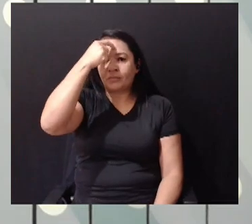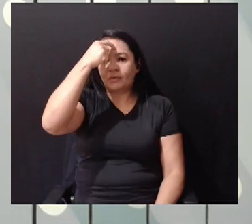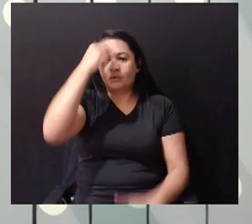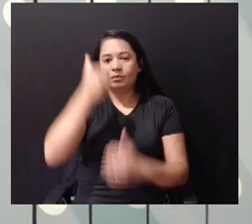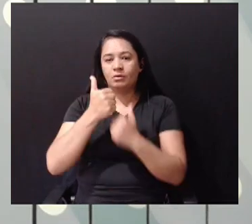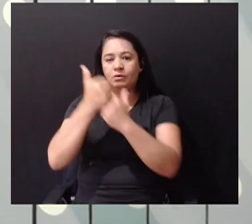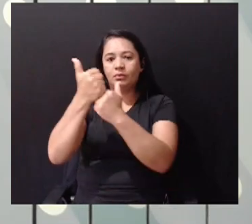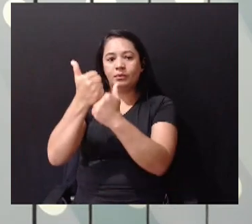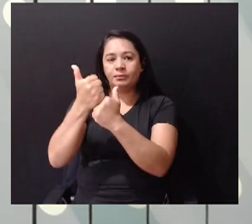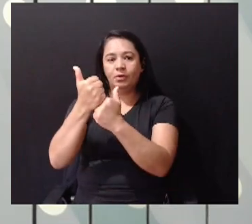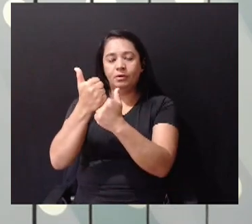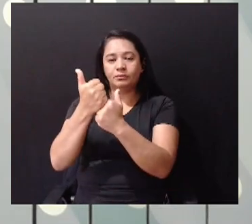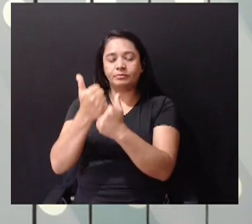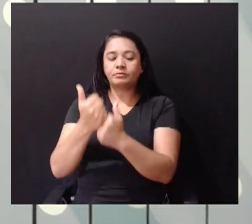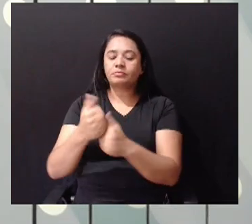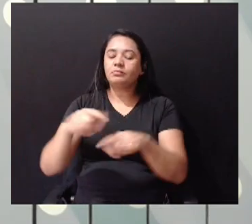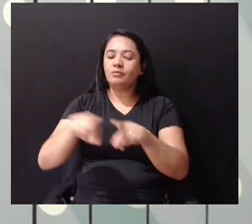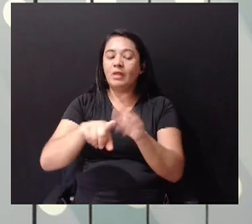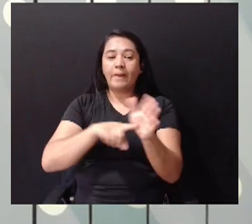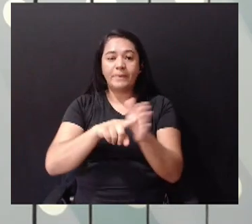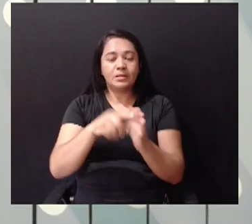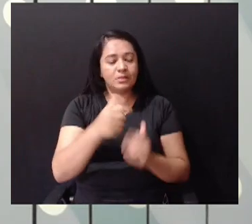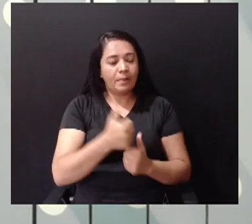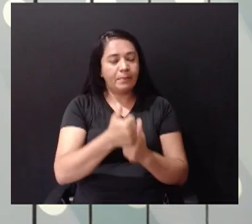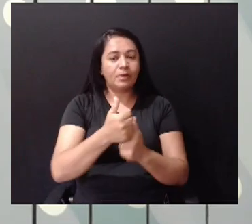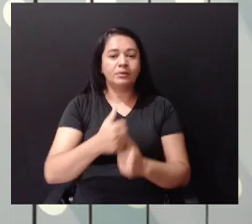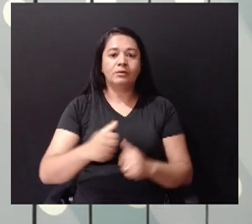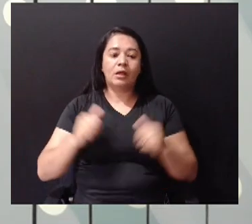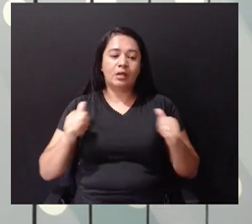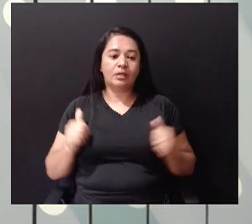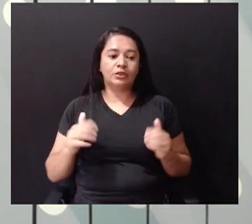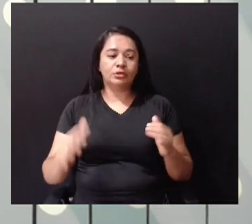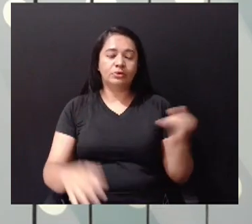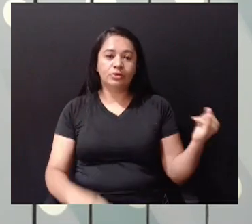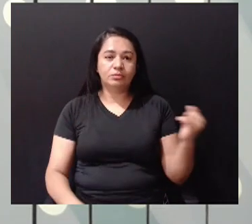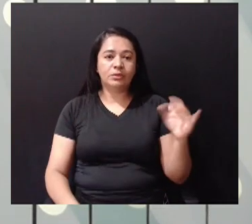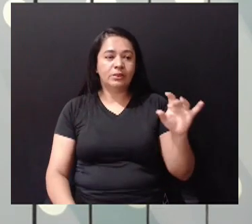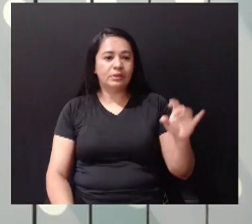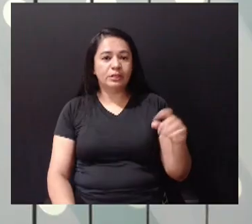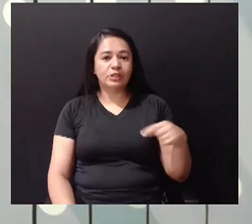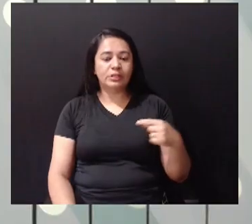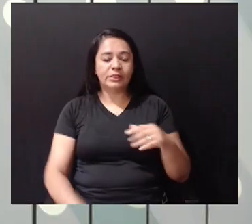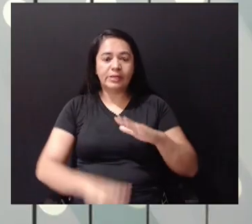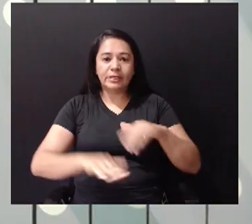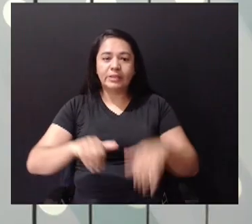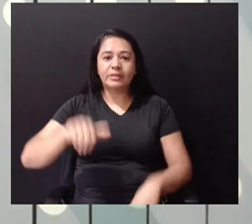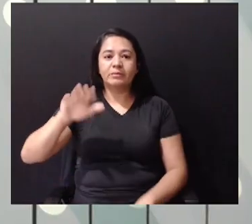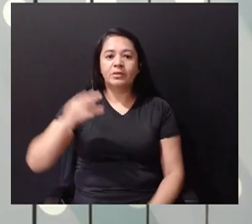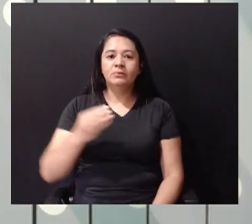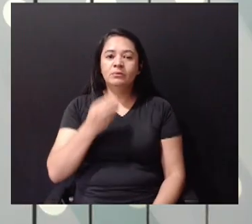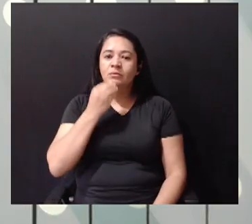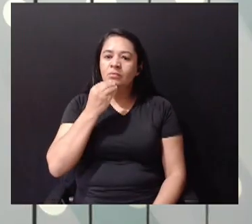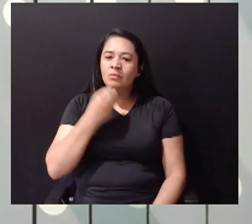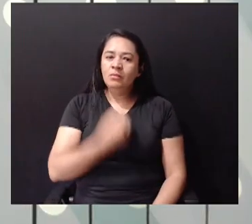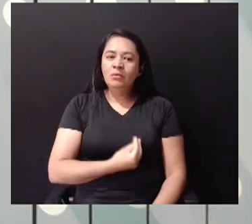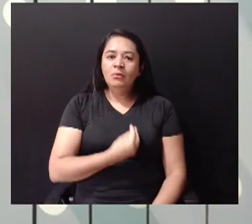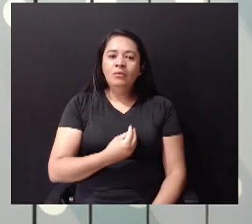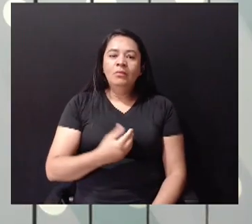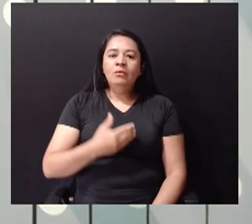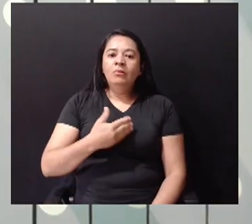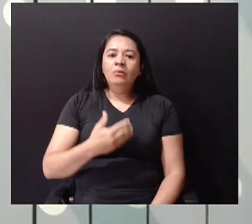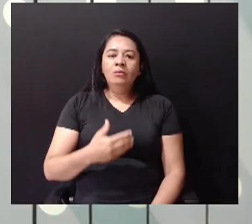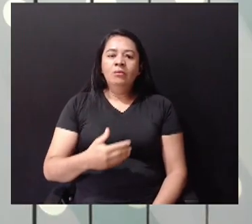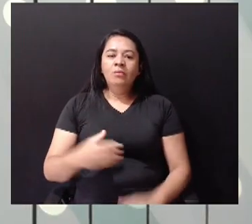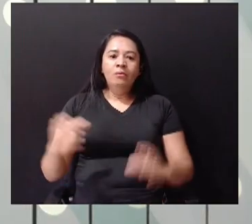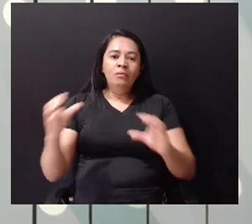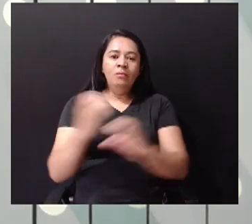são passos importantes para que cada vez mais crianças tenham chances de viver uma vida plena,